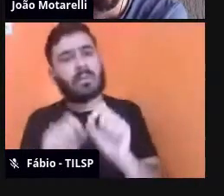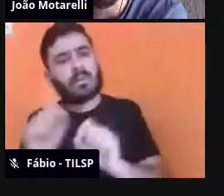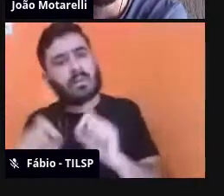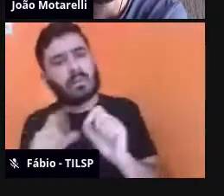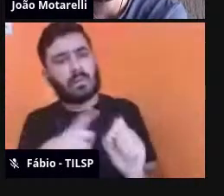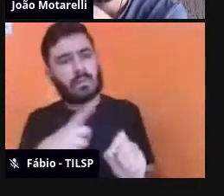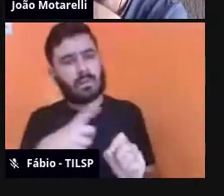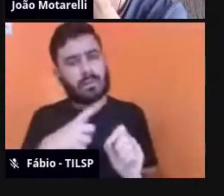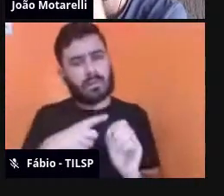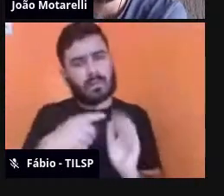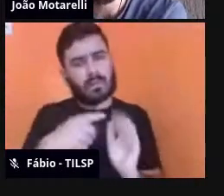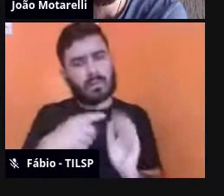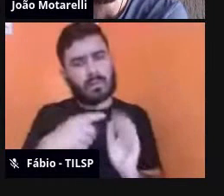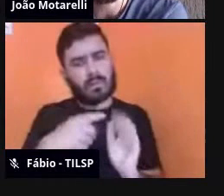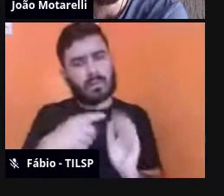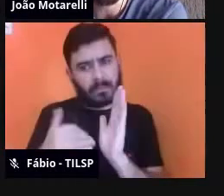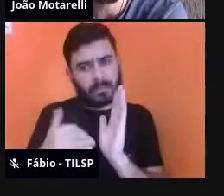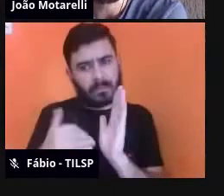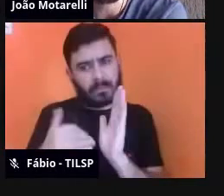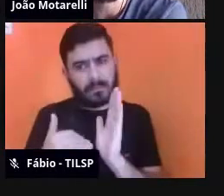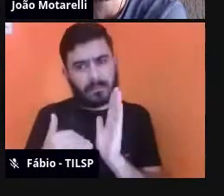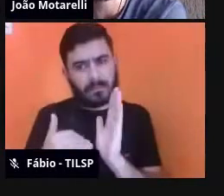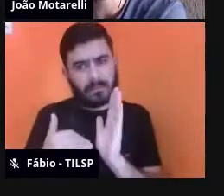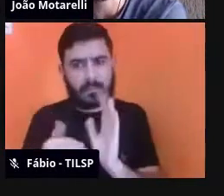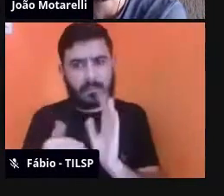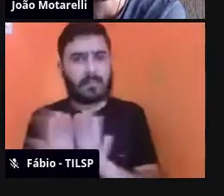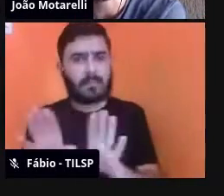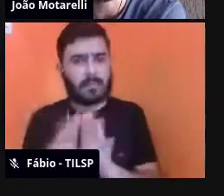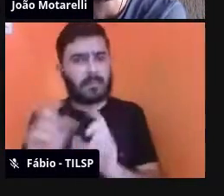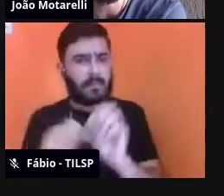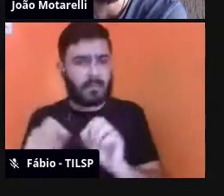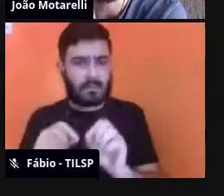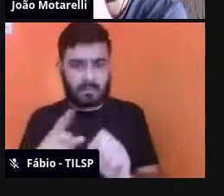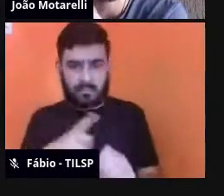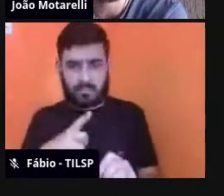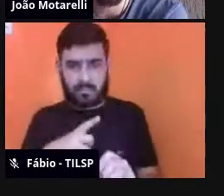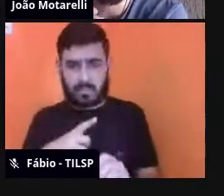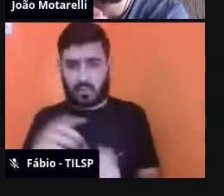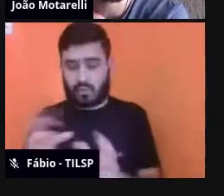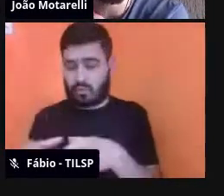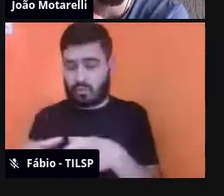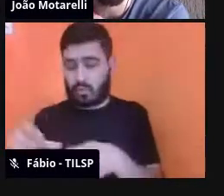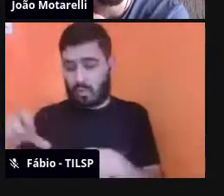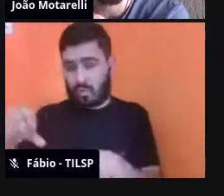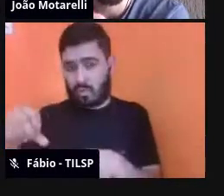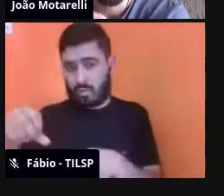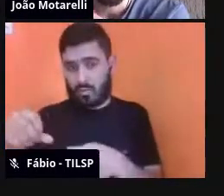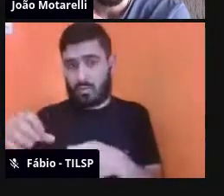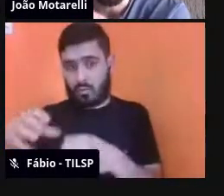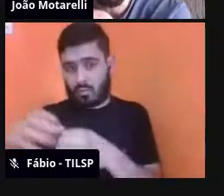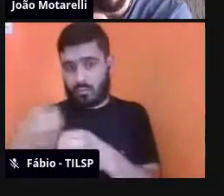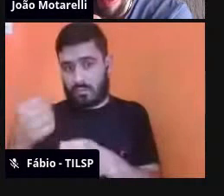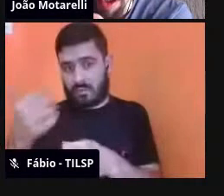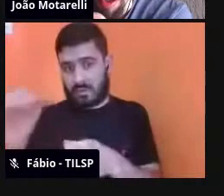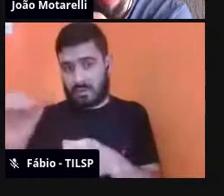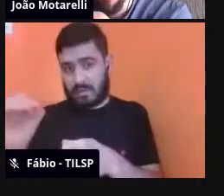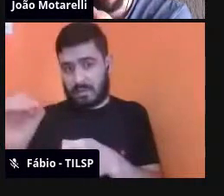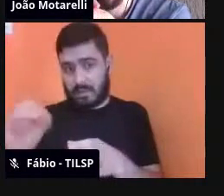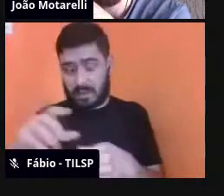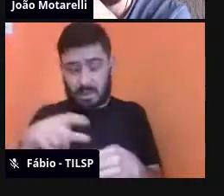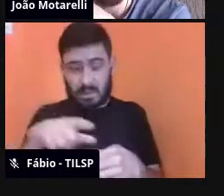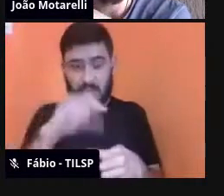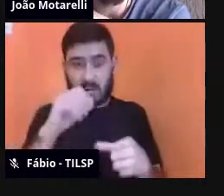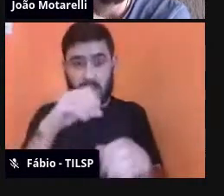10 mulheres apresentam-se insatisfeitas com a própria imagem do corpo. Ou